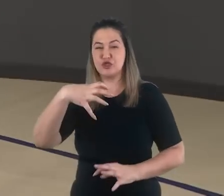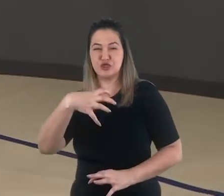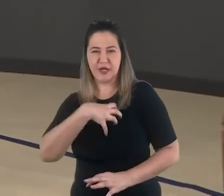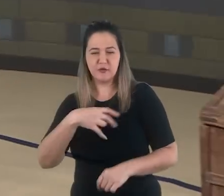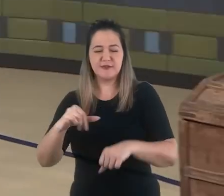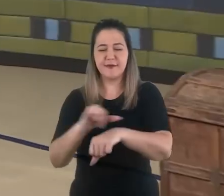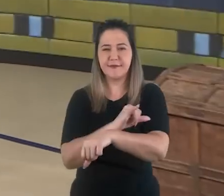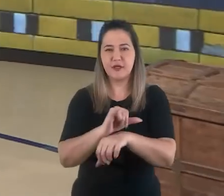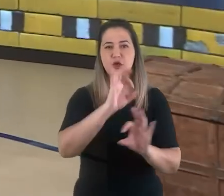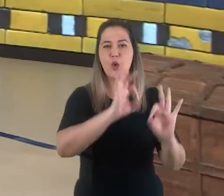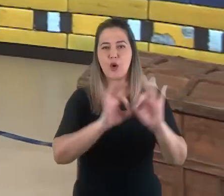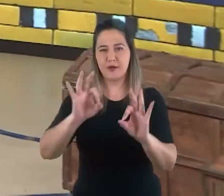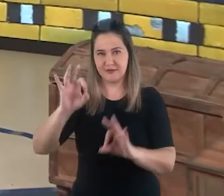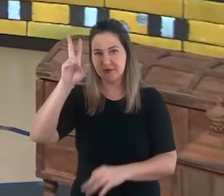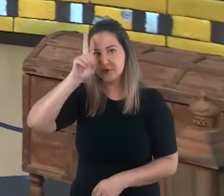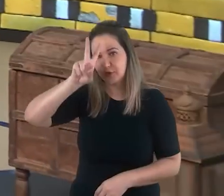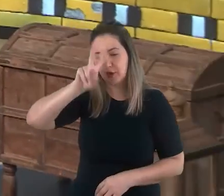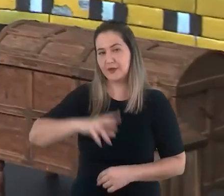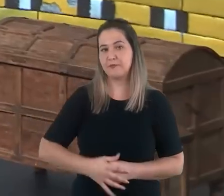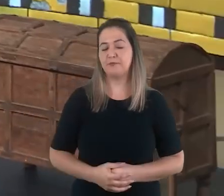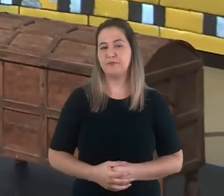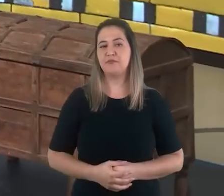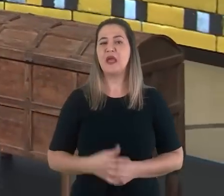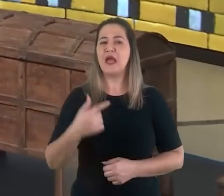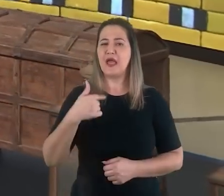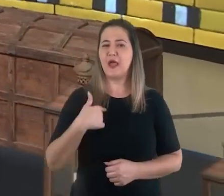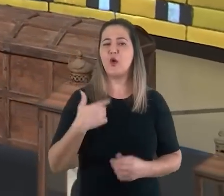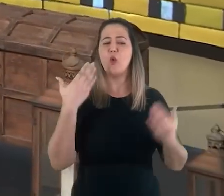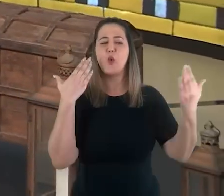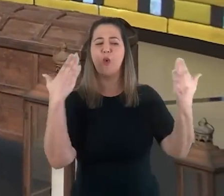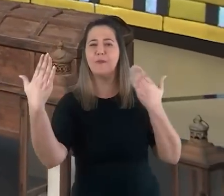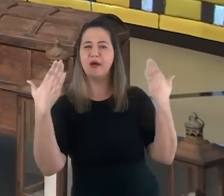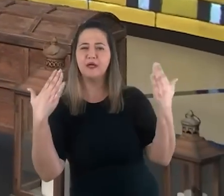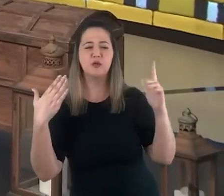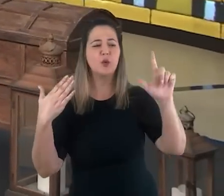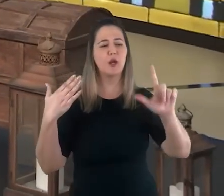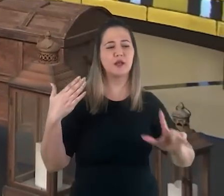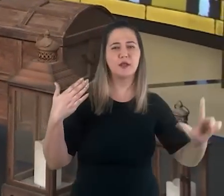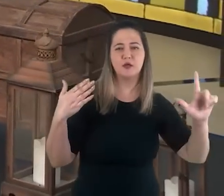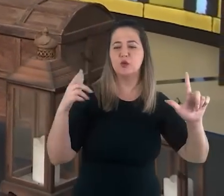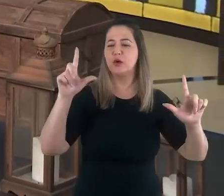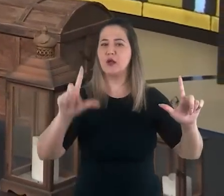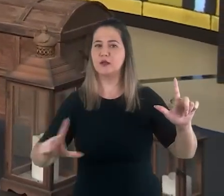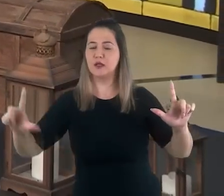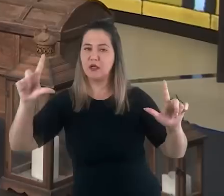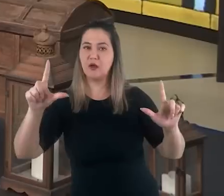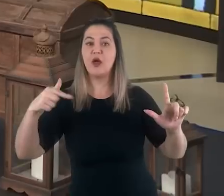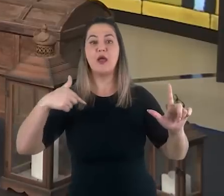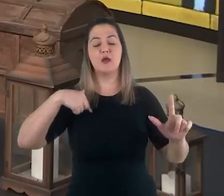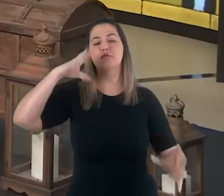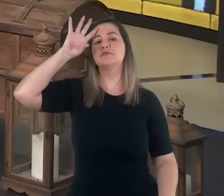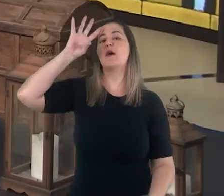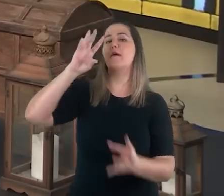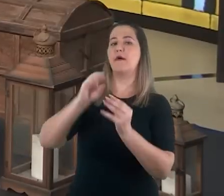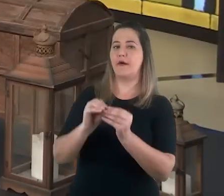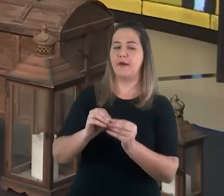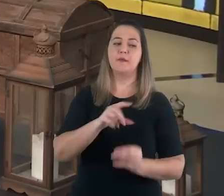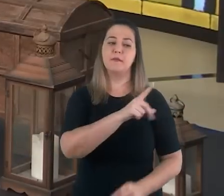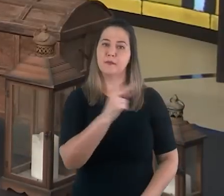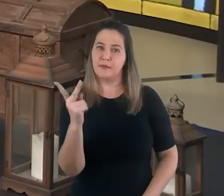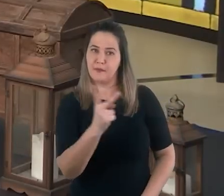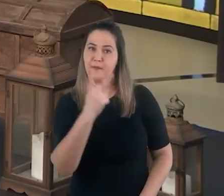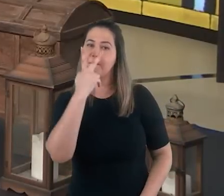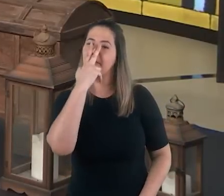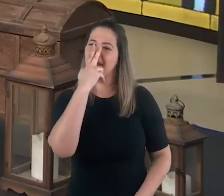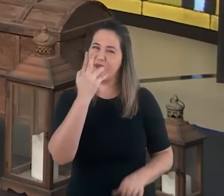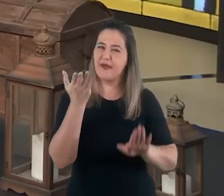nesses insights e essas evidências de comparação literária, eu posso dizer que, apesar de terem um mesmo pano de fundo